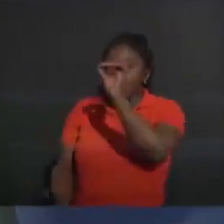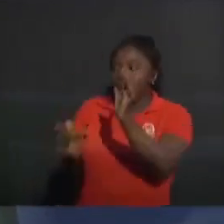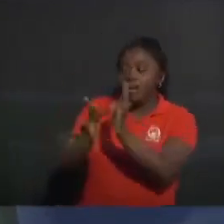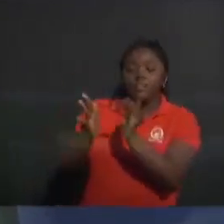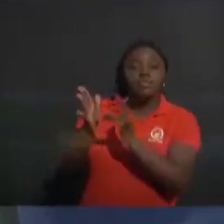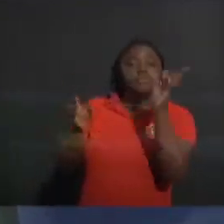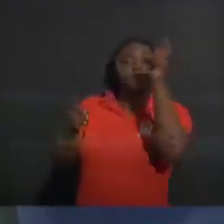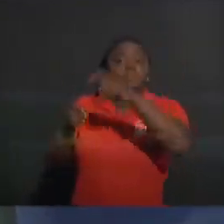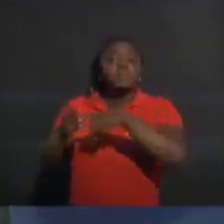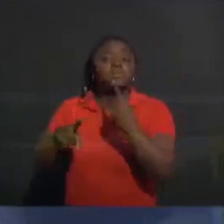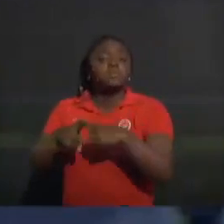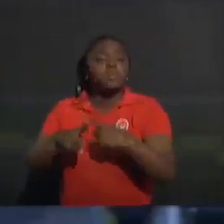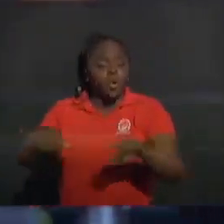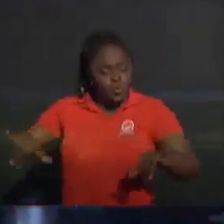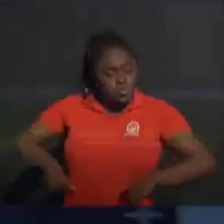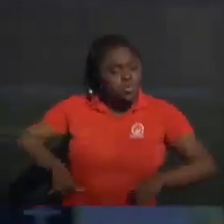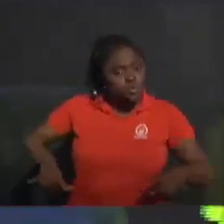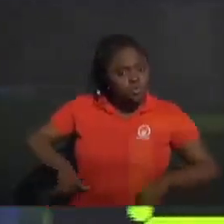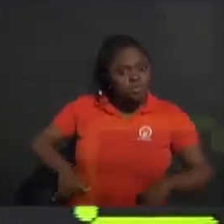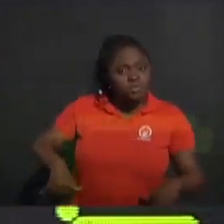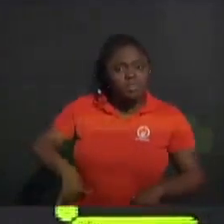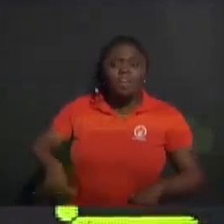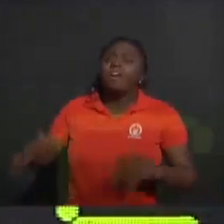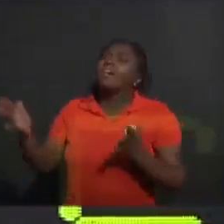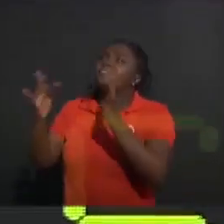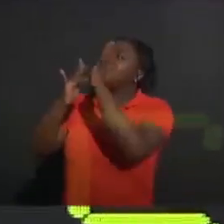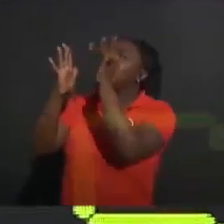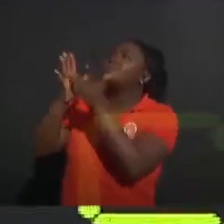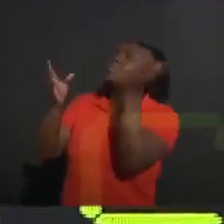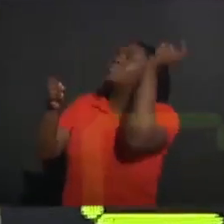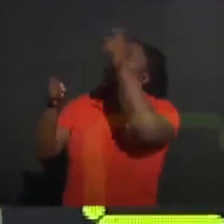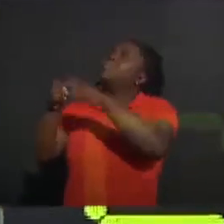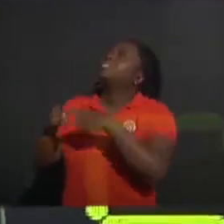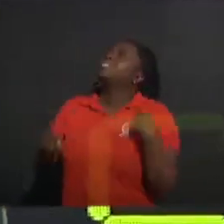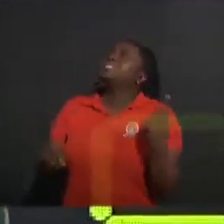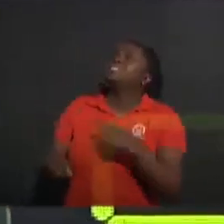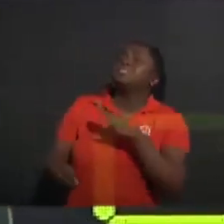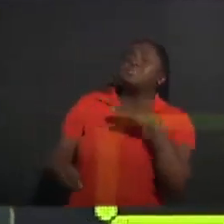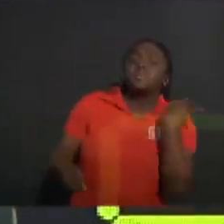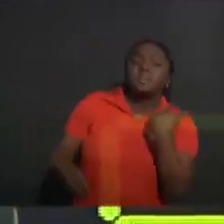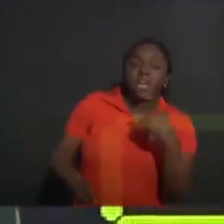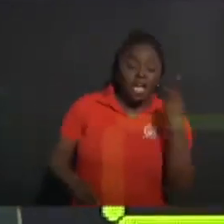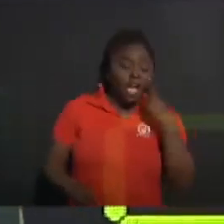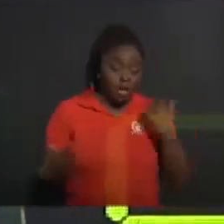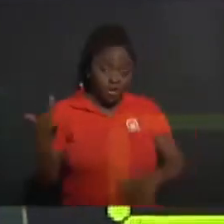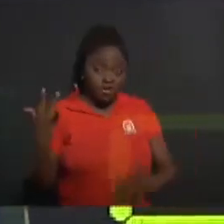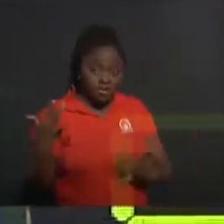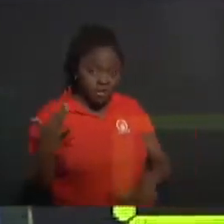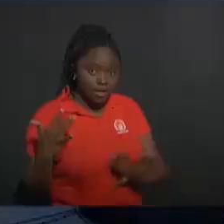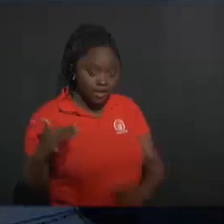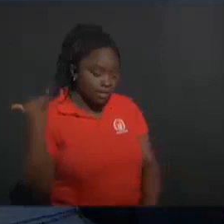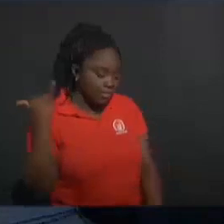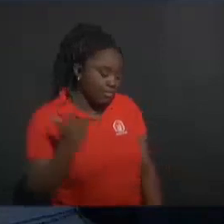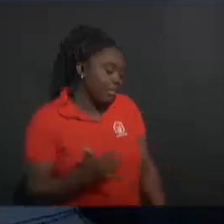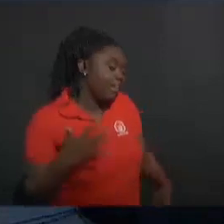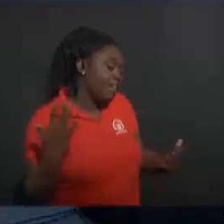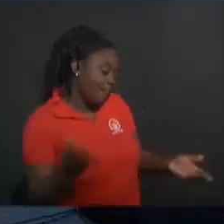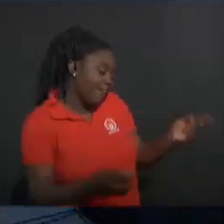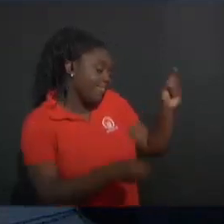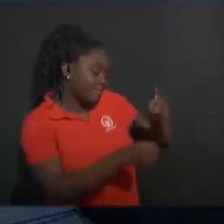o sofrimento é tão grande. Volta Jesus, não, nós vamos morrer. Aí eles olham para essa guitarra e falam assim: é a volta de